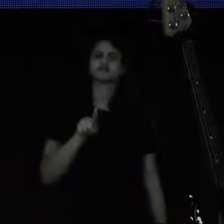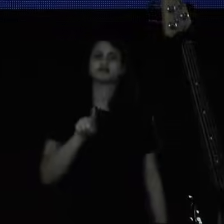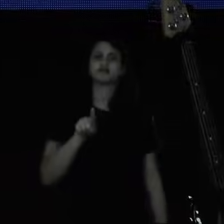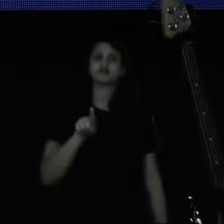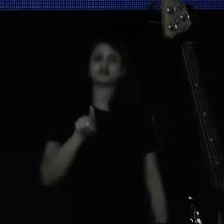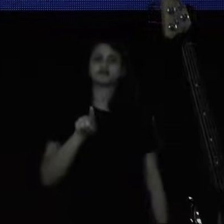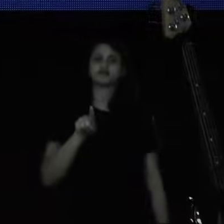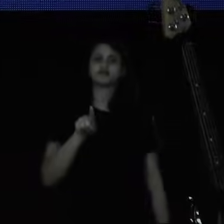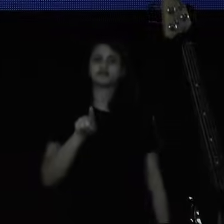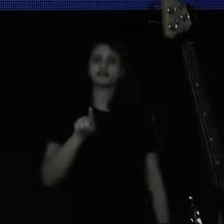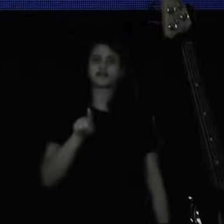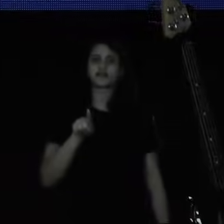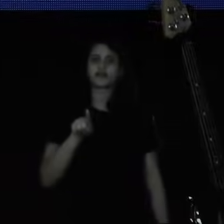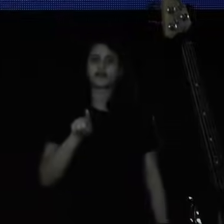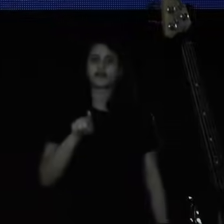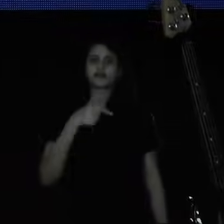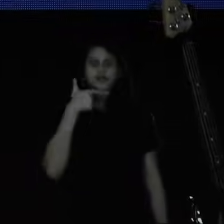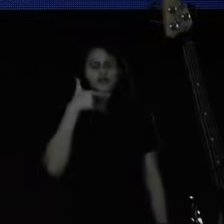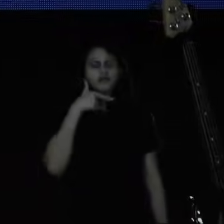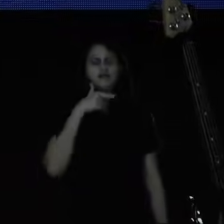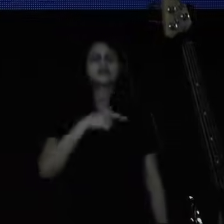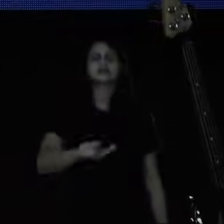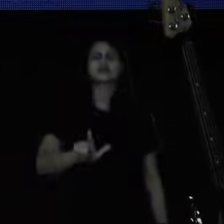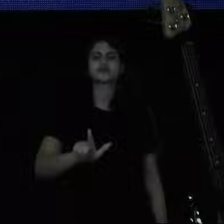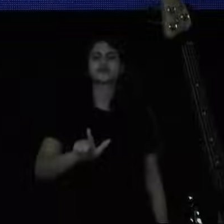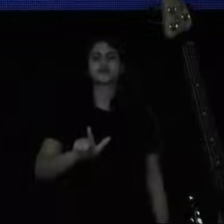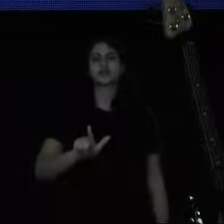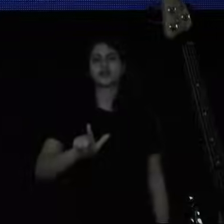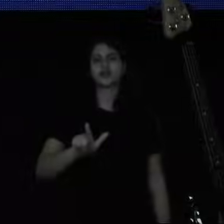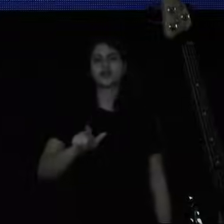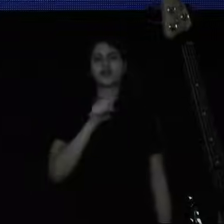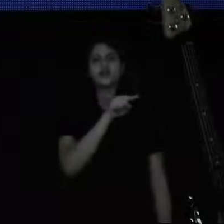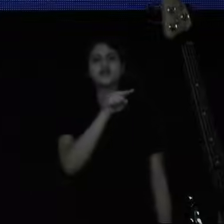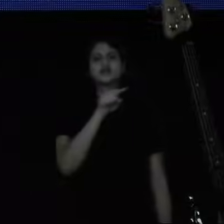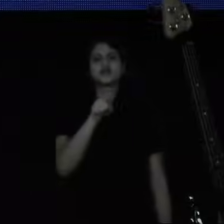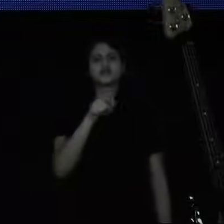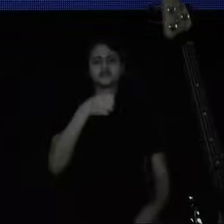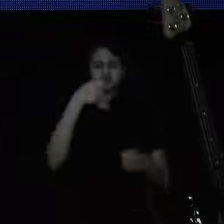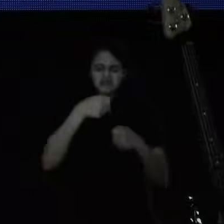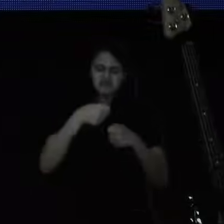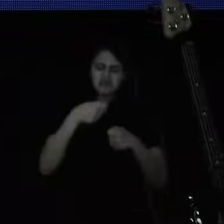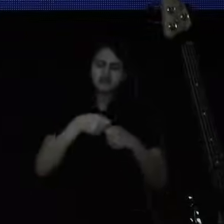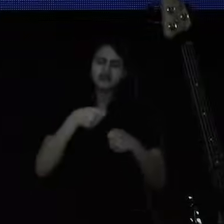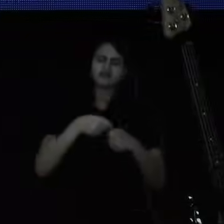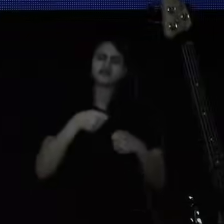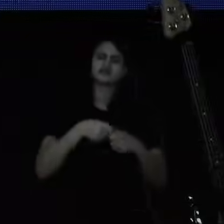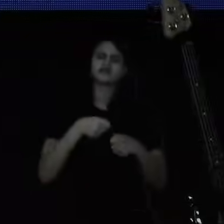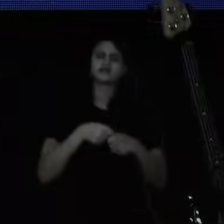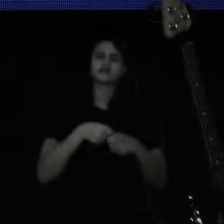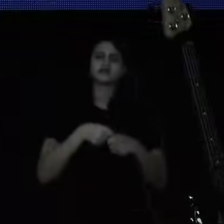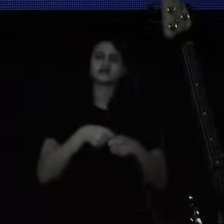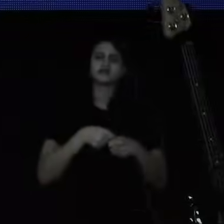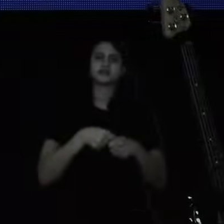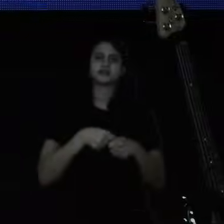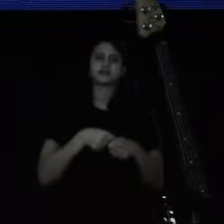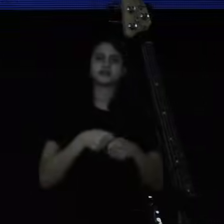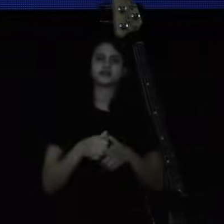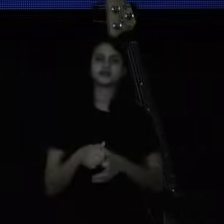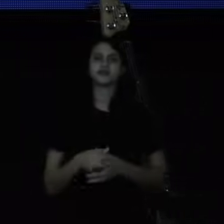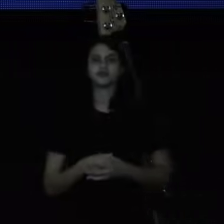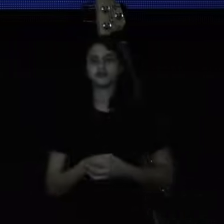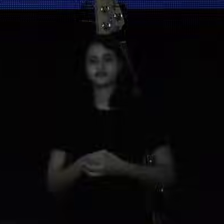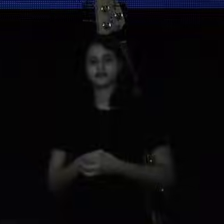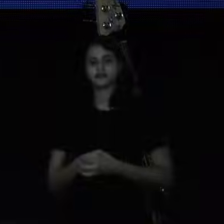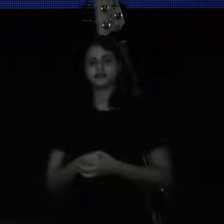quando eu conseguir, vocês vão cumprir o que vocês estão falando, não vão? Nós vamos. Bora lá.